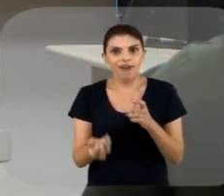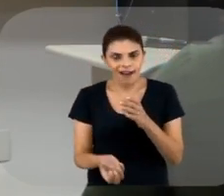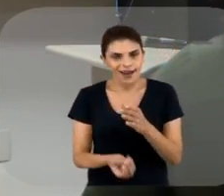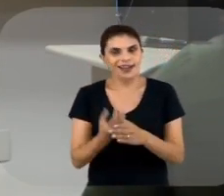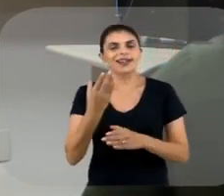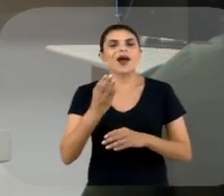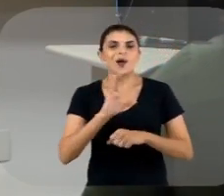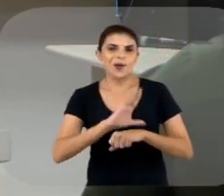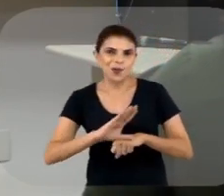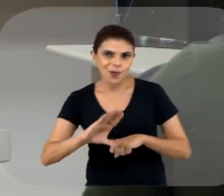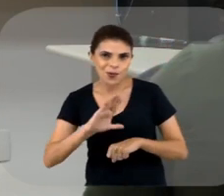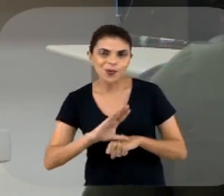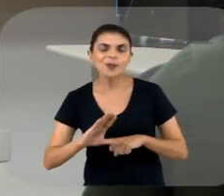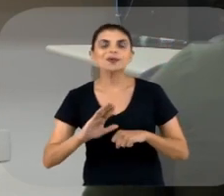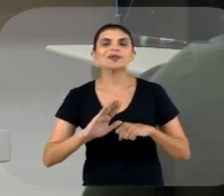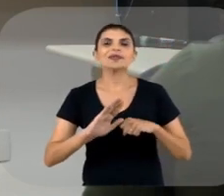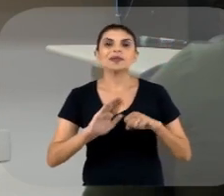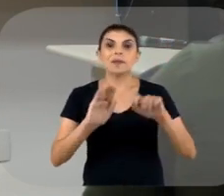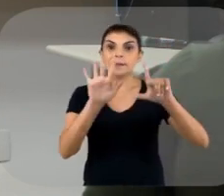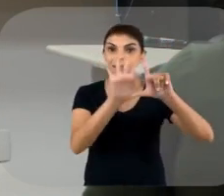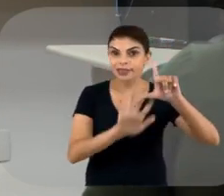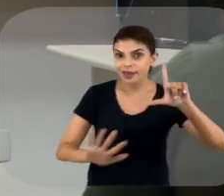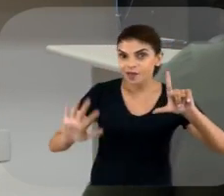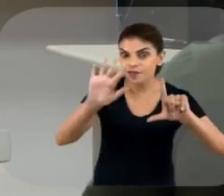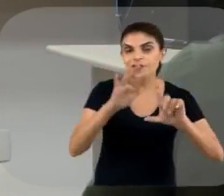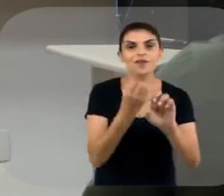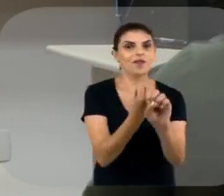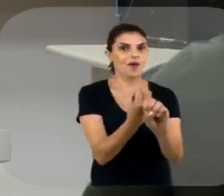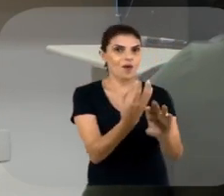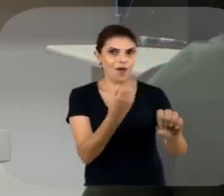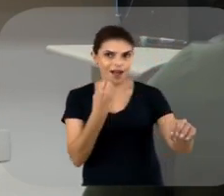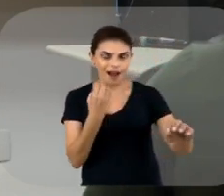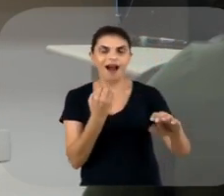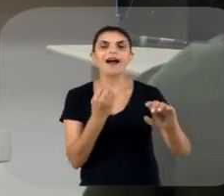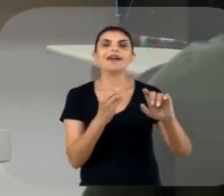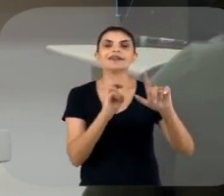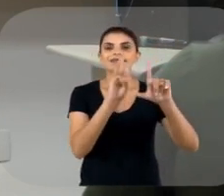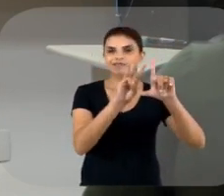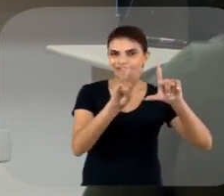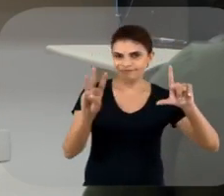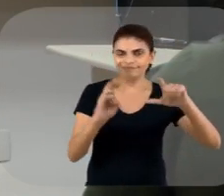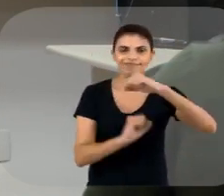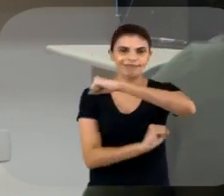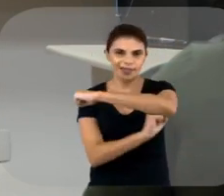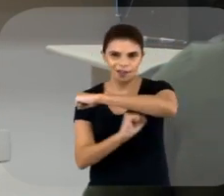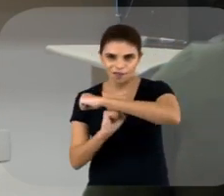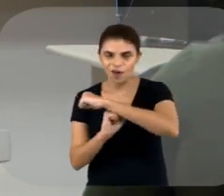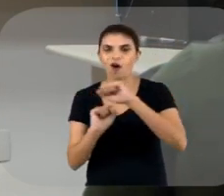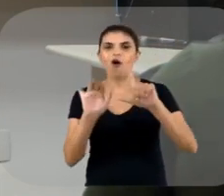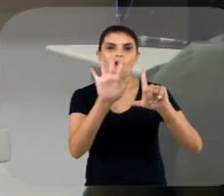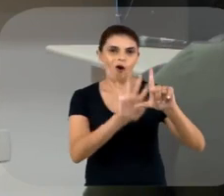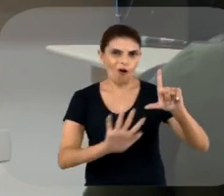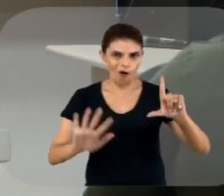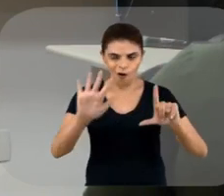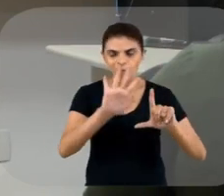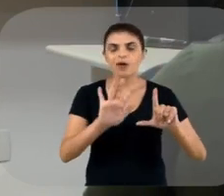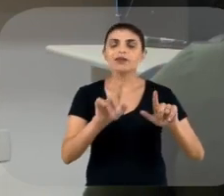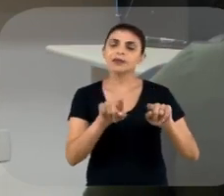em alguma plataforma online. E aí alguns pontos de atenção